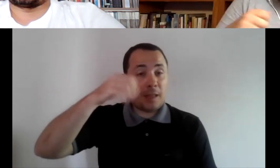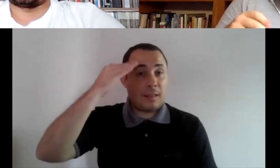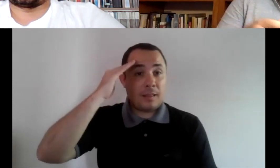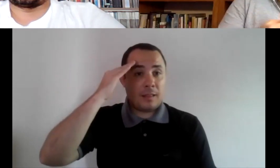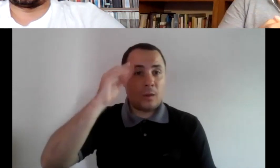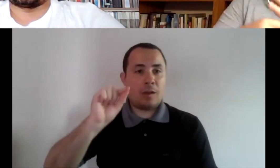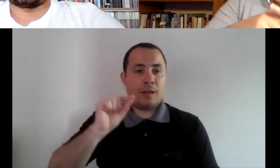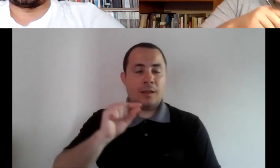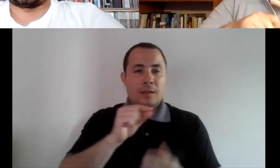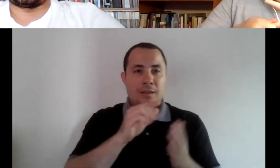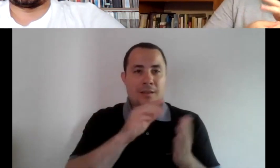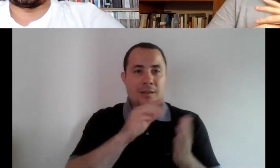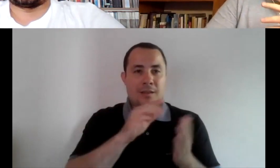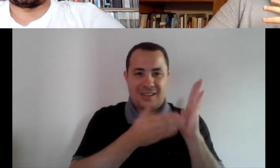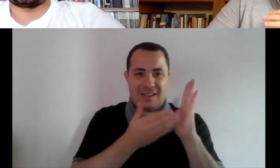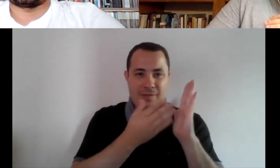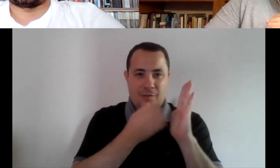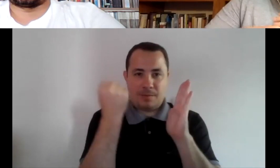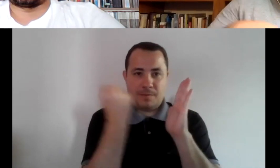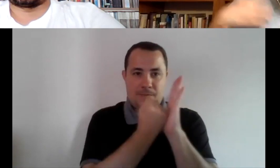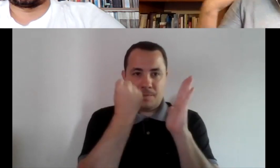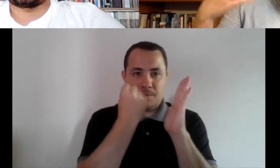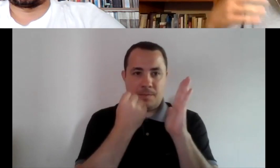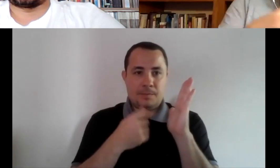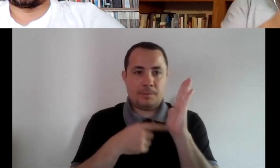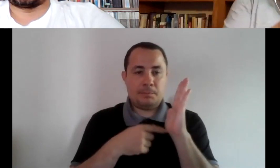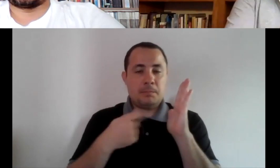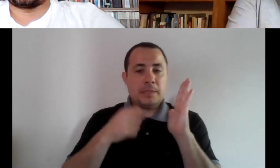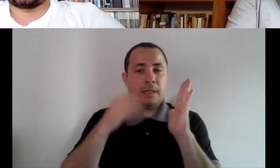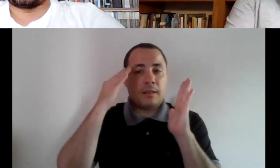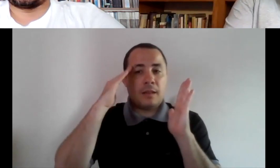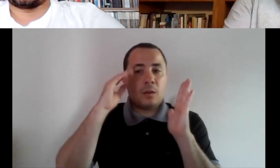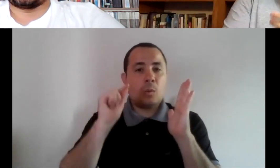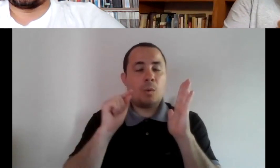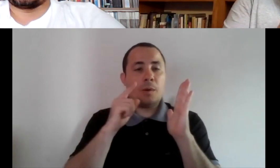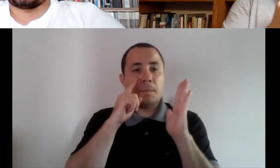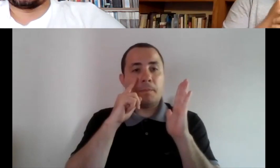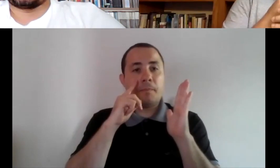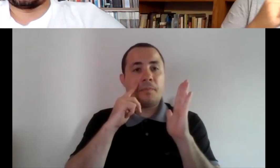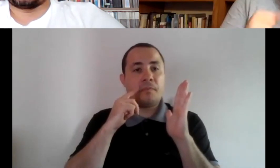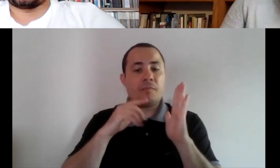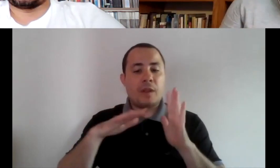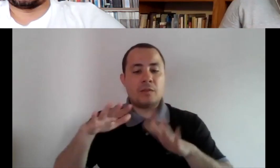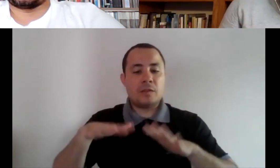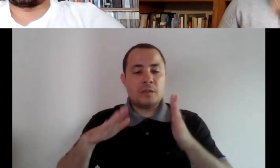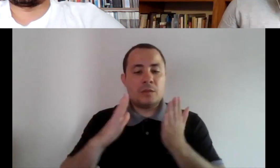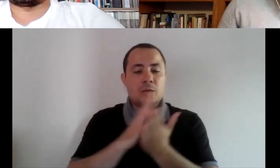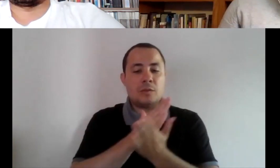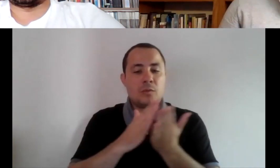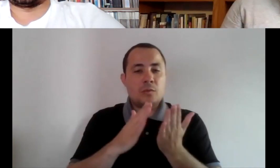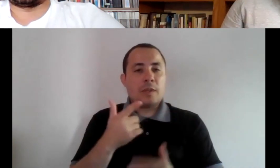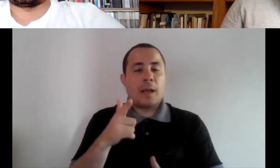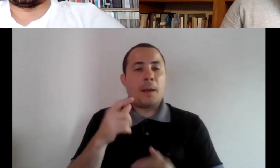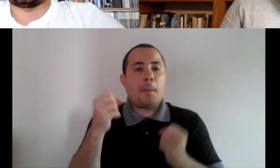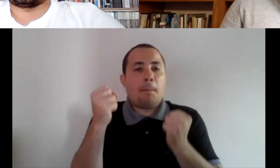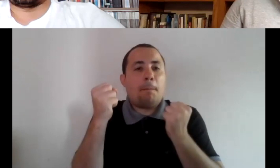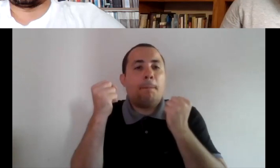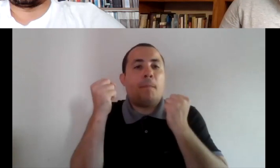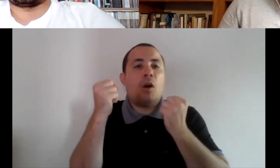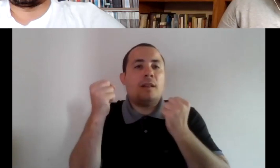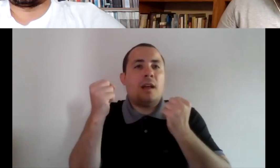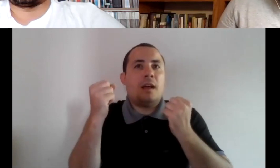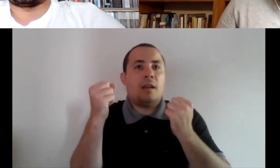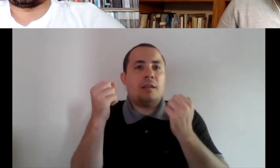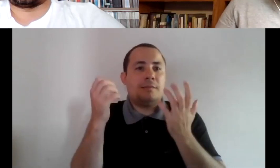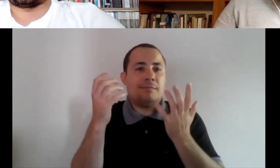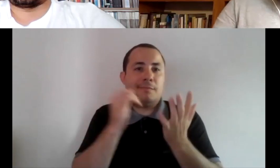muito bravas, elas não são heróis no sentido de terem poderes sobrenaturais. Né? Então, você não consegue, uma editora